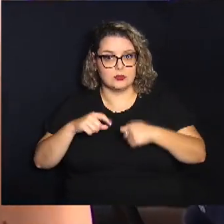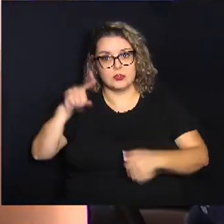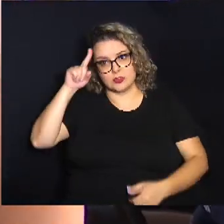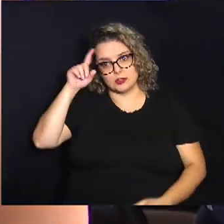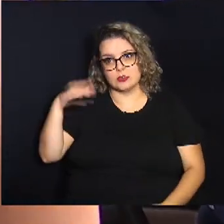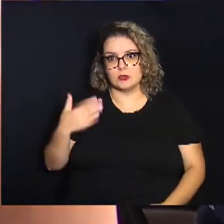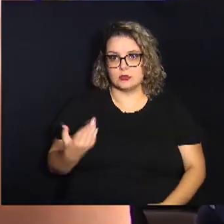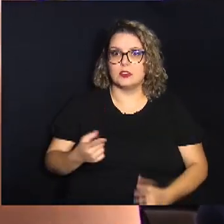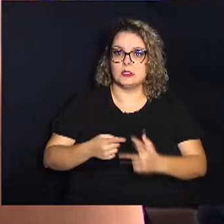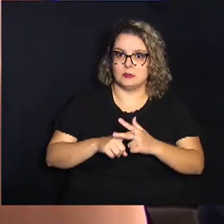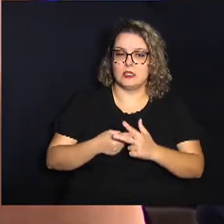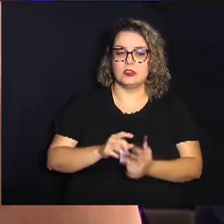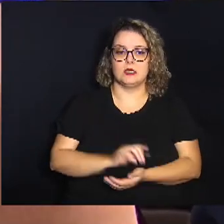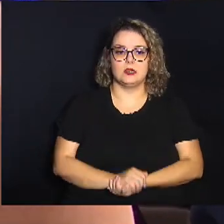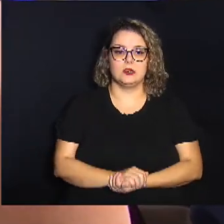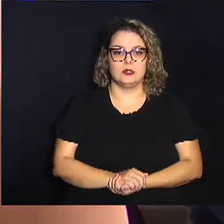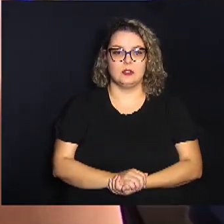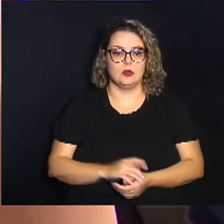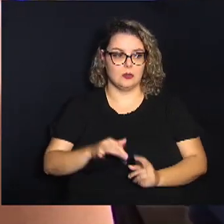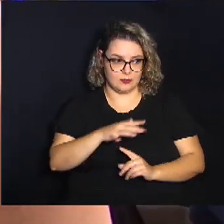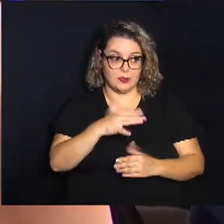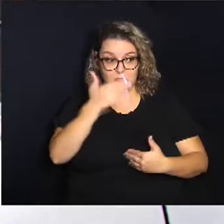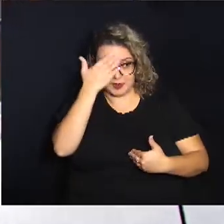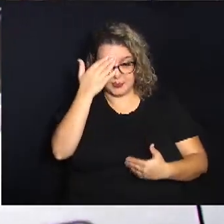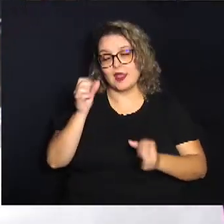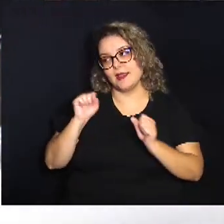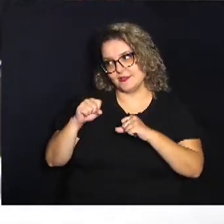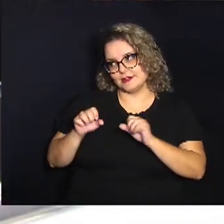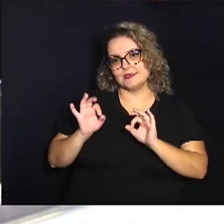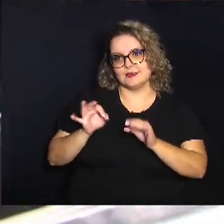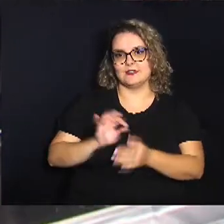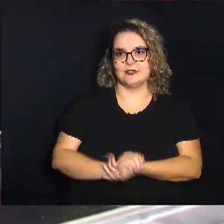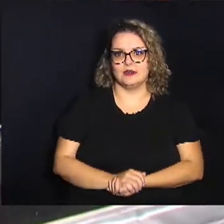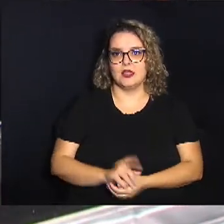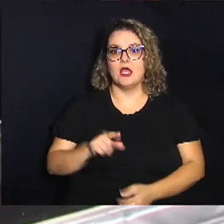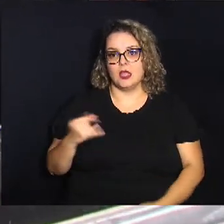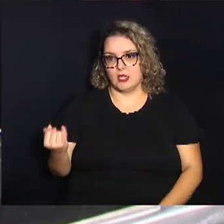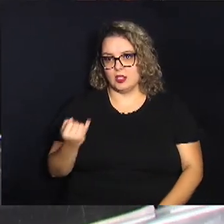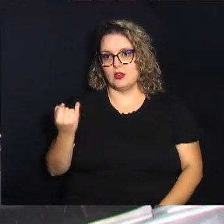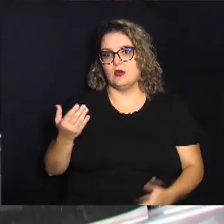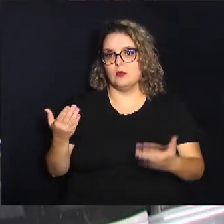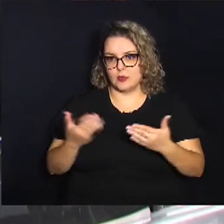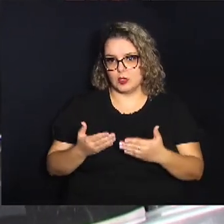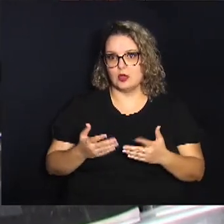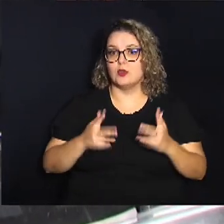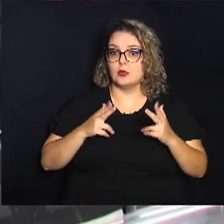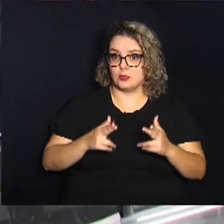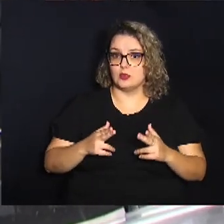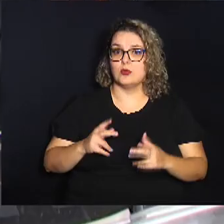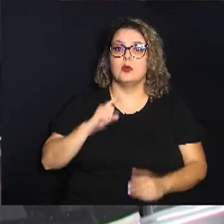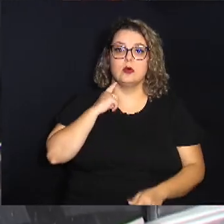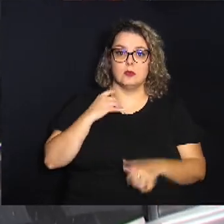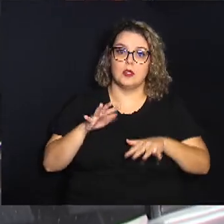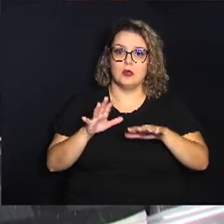na mecânica o meio ambiente agradece com certeza é importante sim hoje em dia como está o nível de poluição o ideal seria